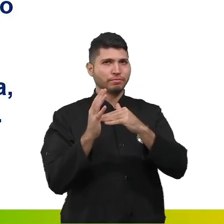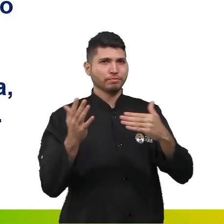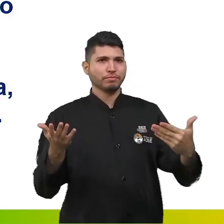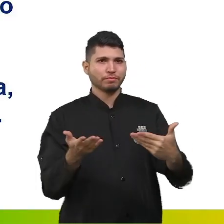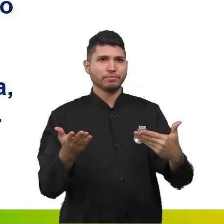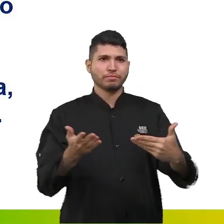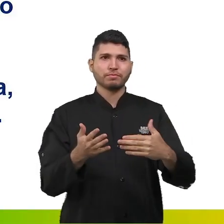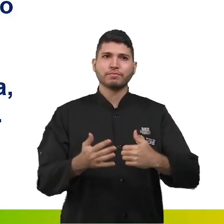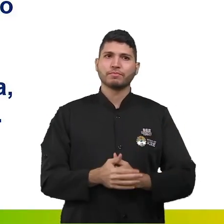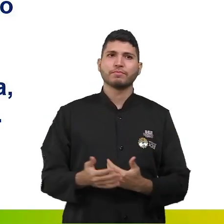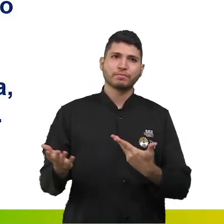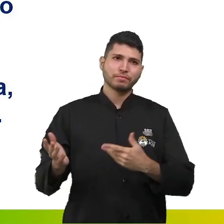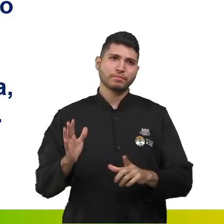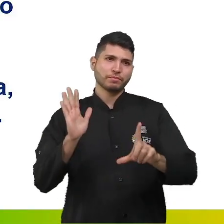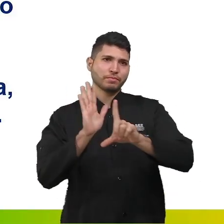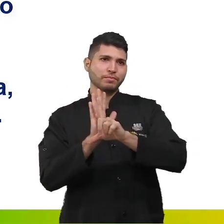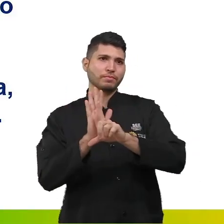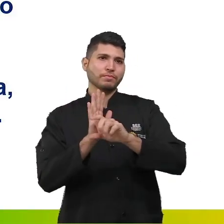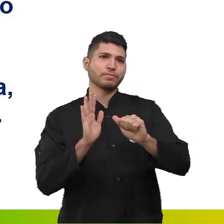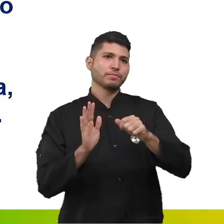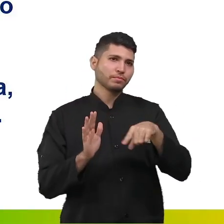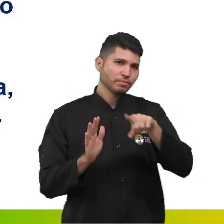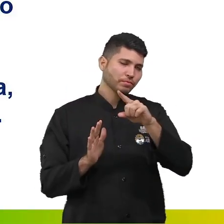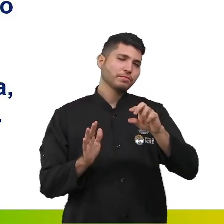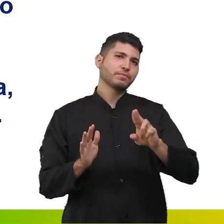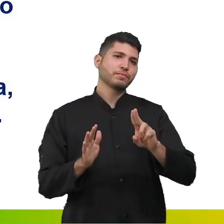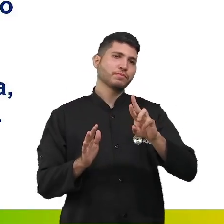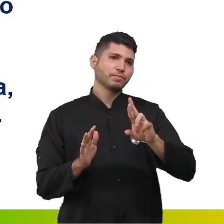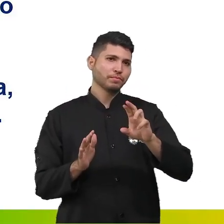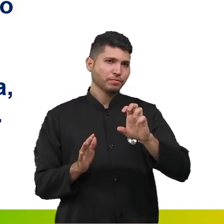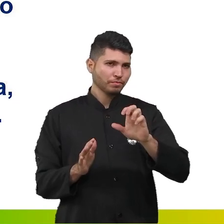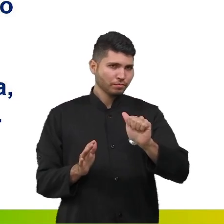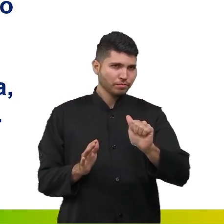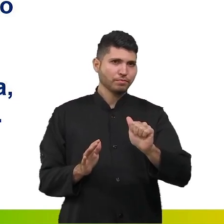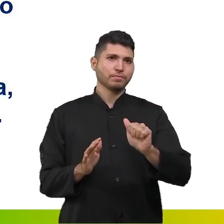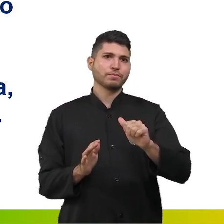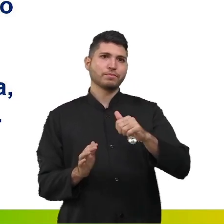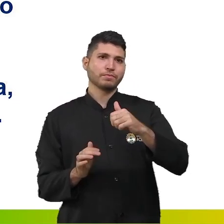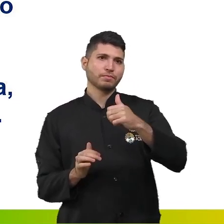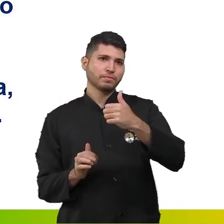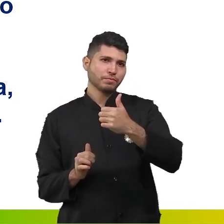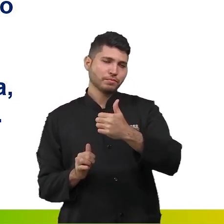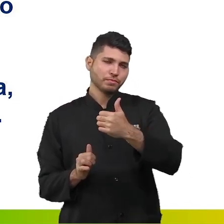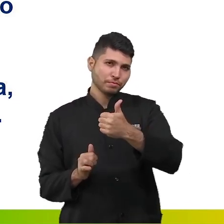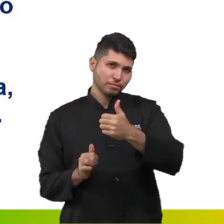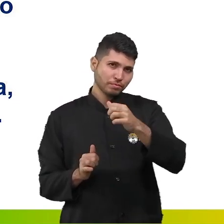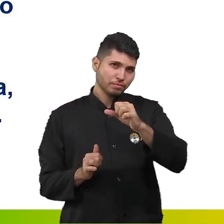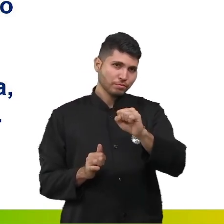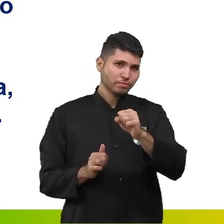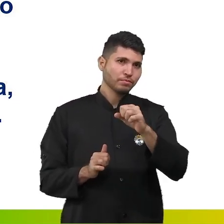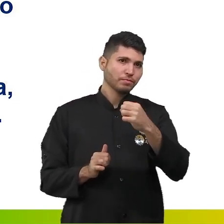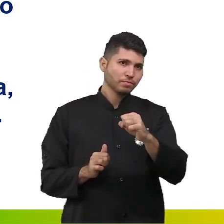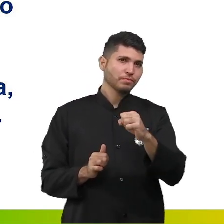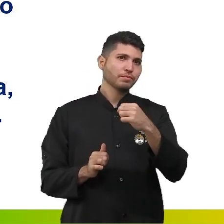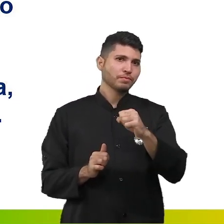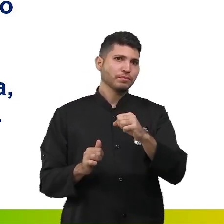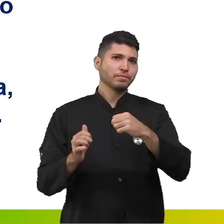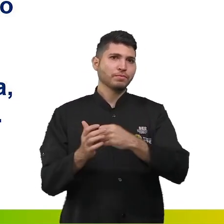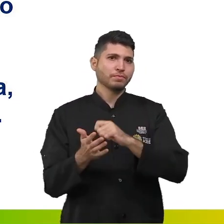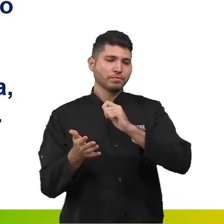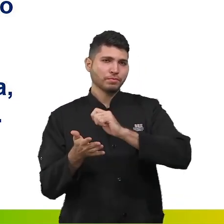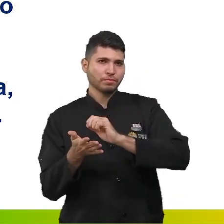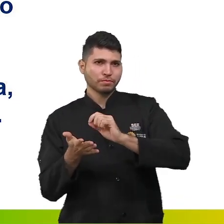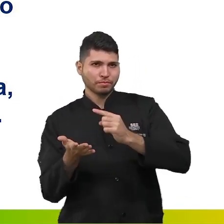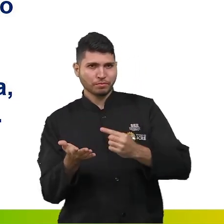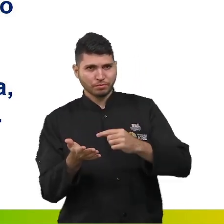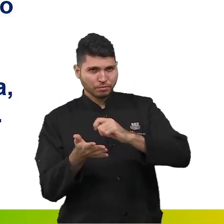Lei Áurea, aprovada pelo Senado brasileiro e assinada pela princesa regente do Brasil, princesa